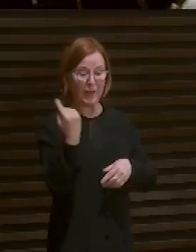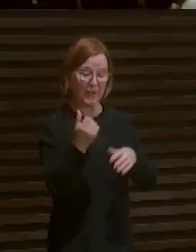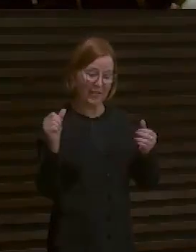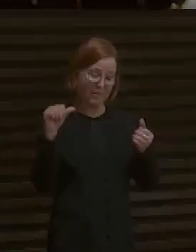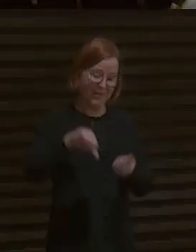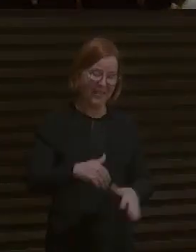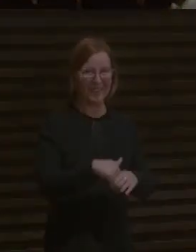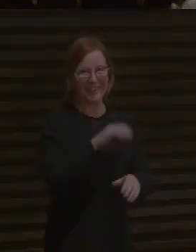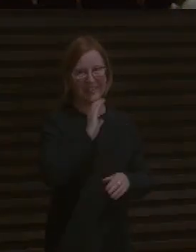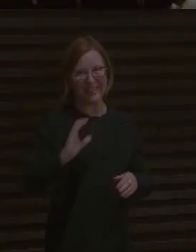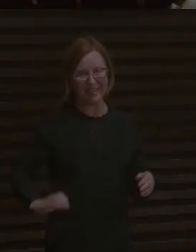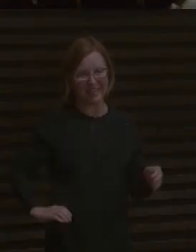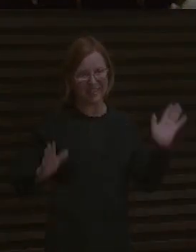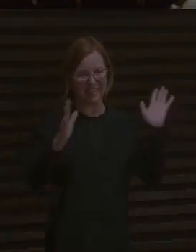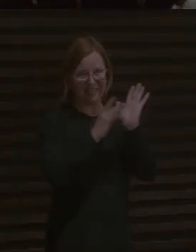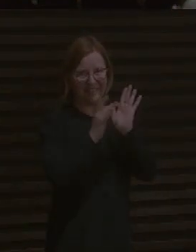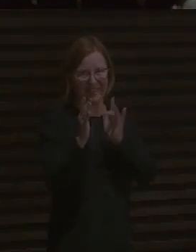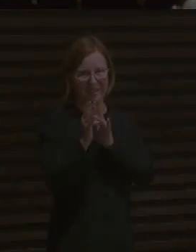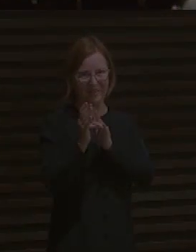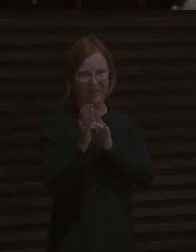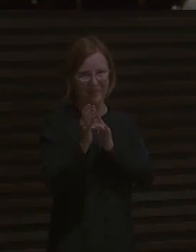Cristo Jesus.